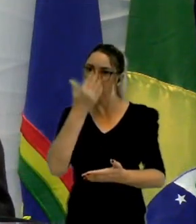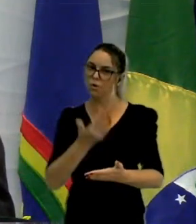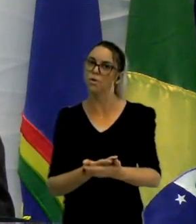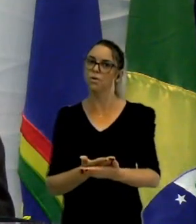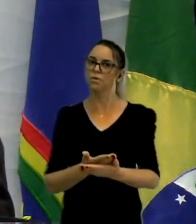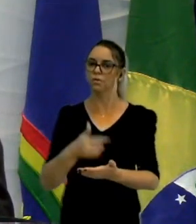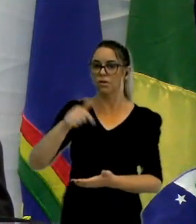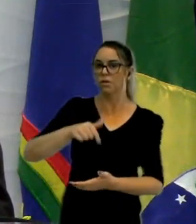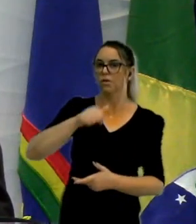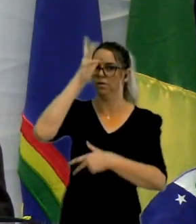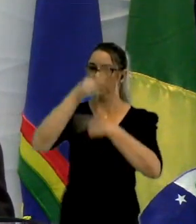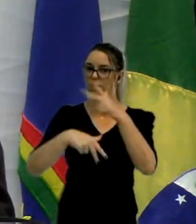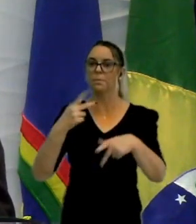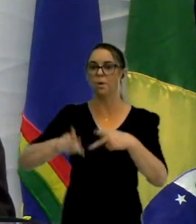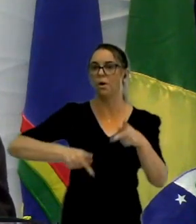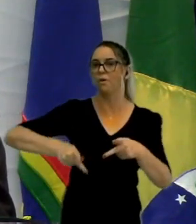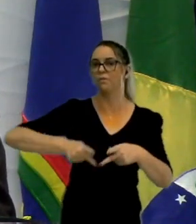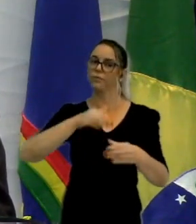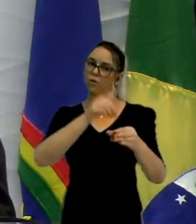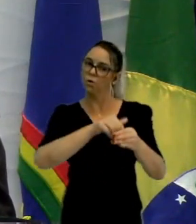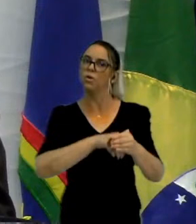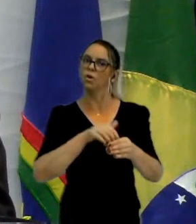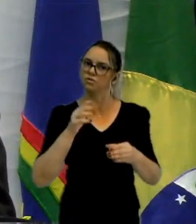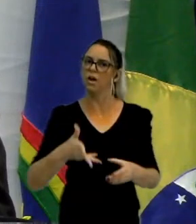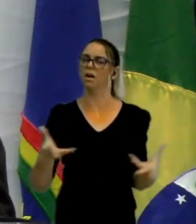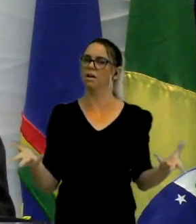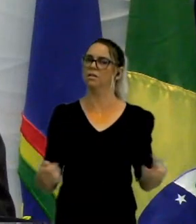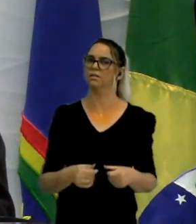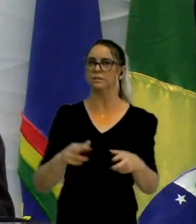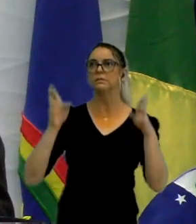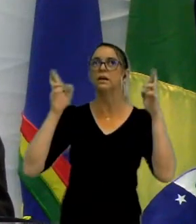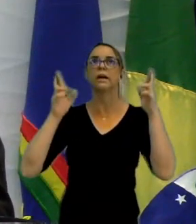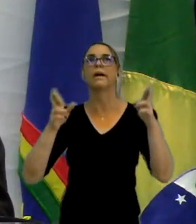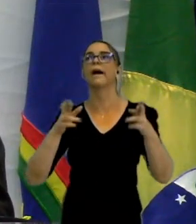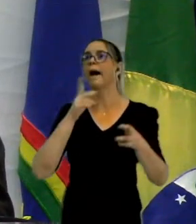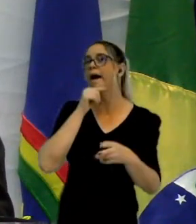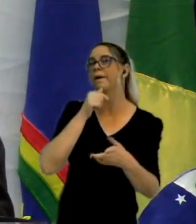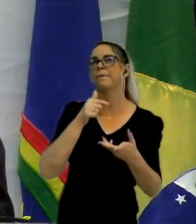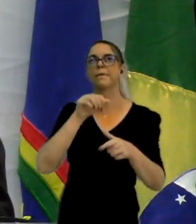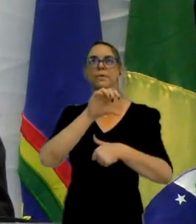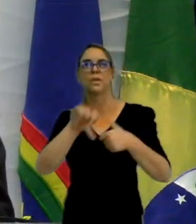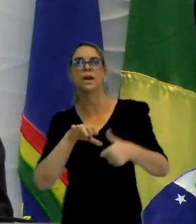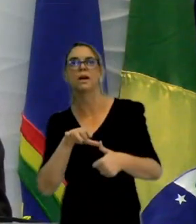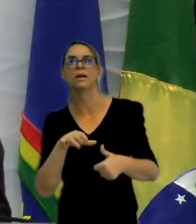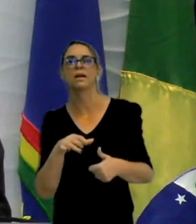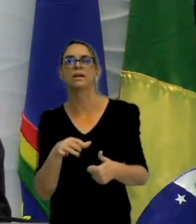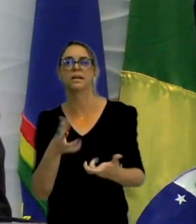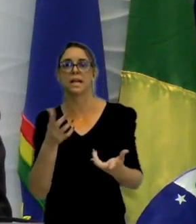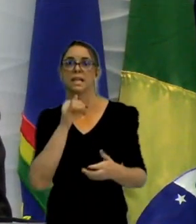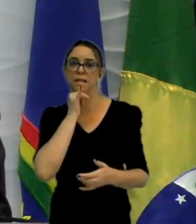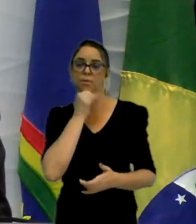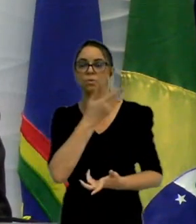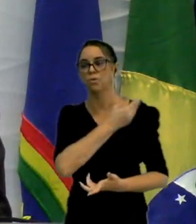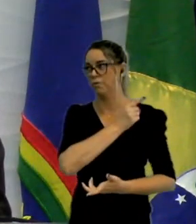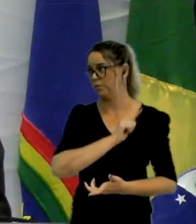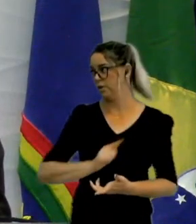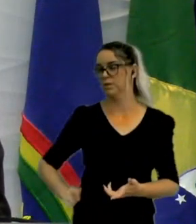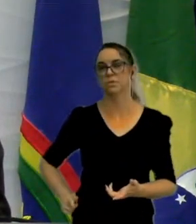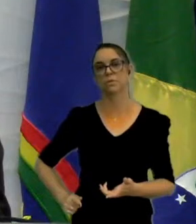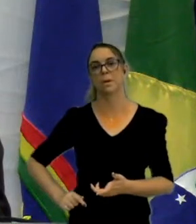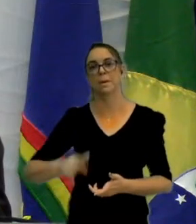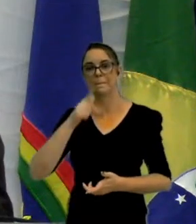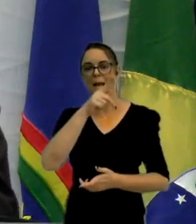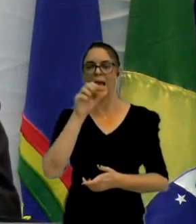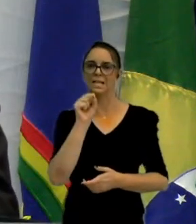esperanças das últimas, acredito eu, que o povo teve, de que deveria se mudar de governo do PSB para um outro governo